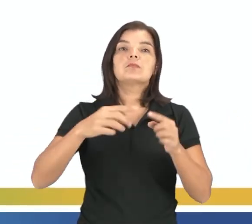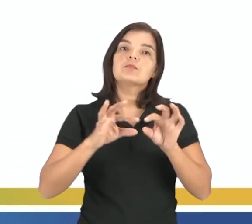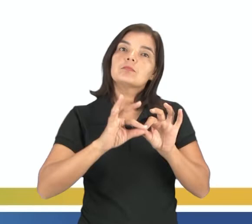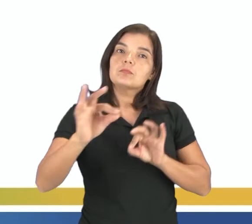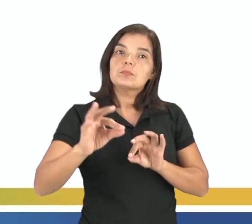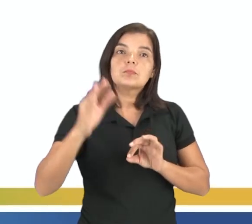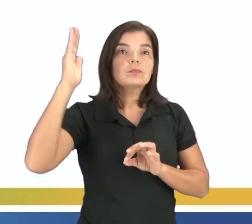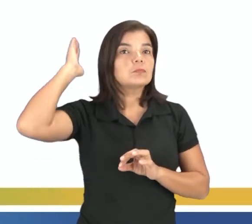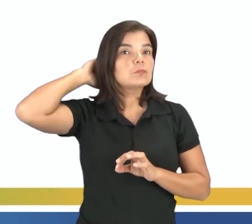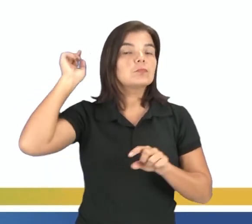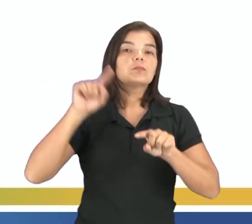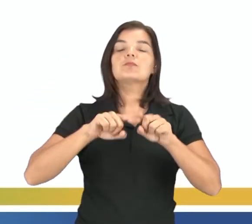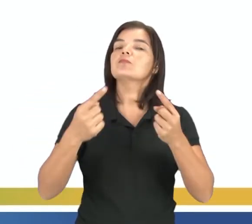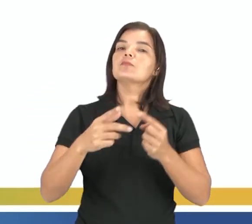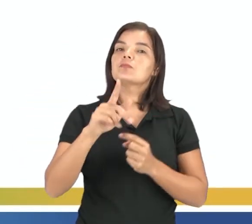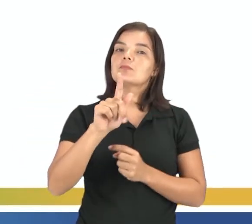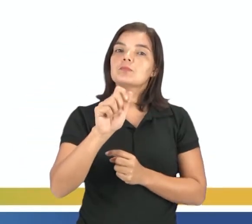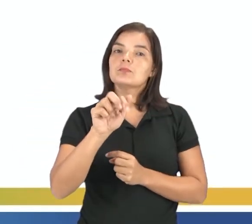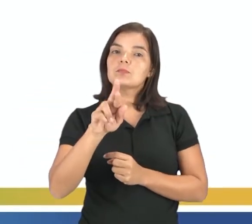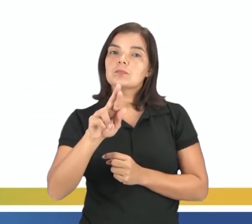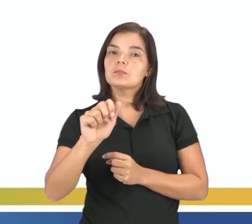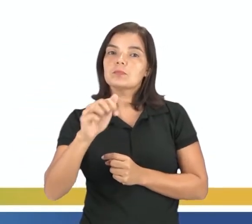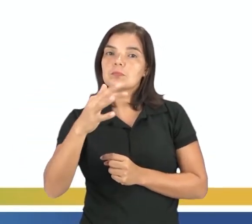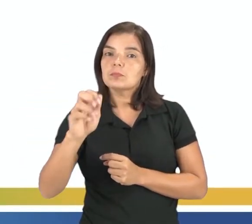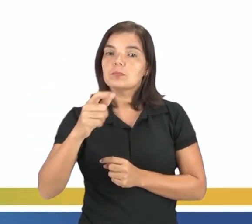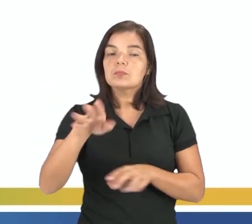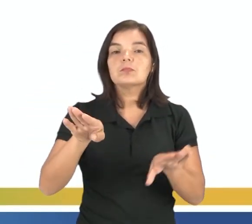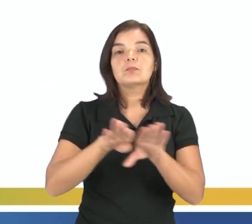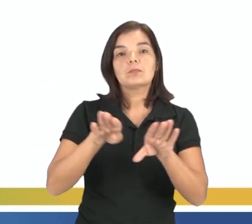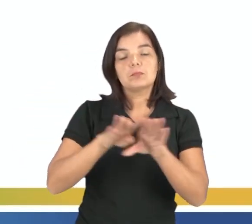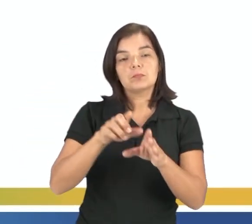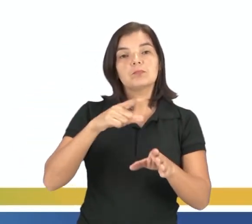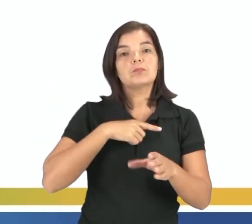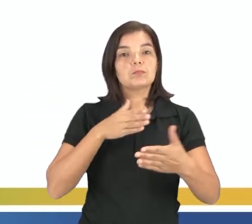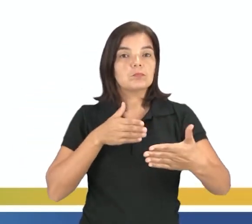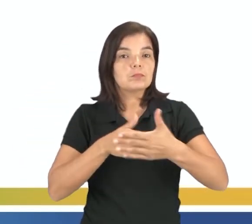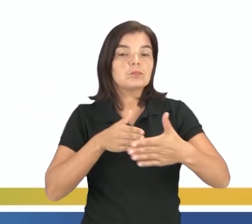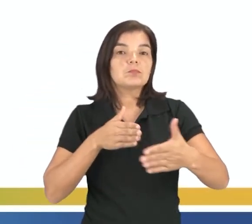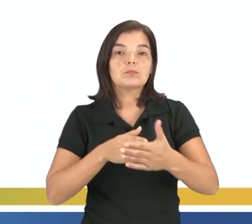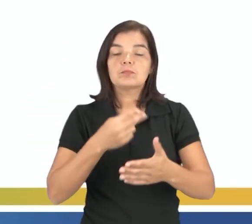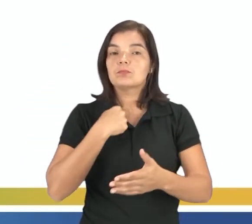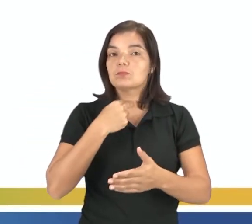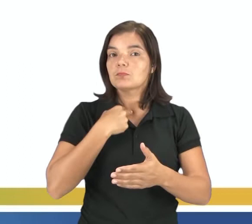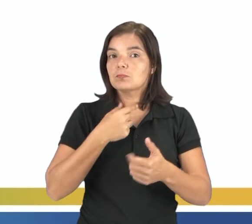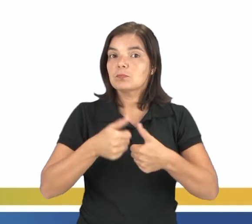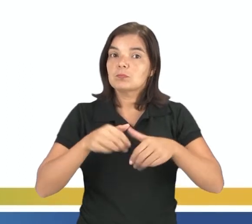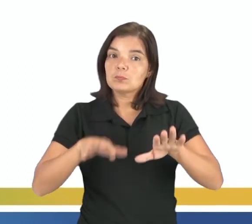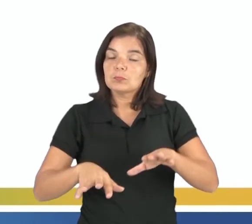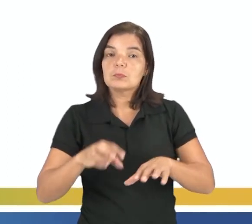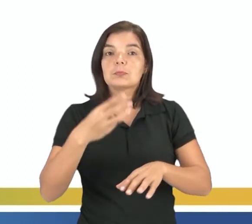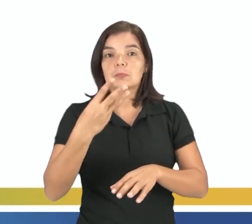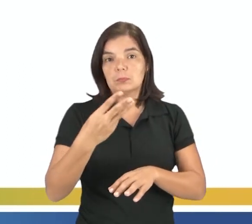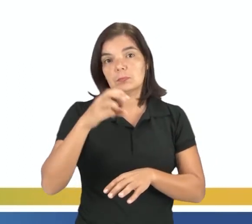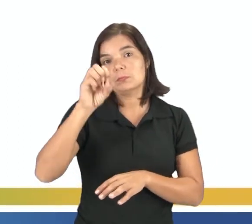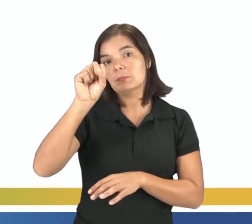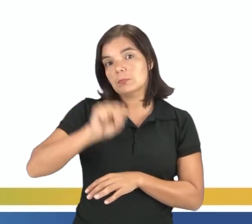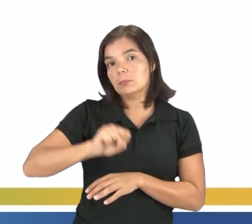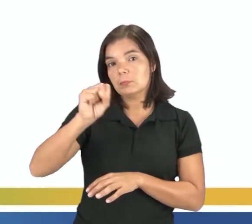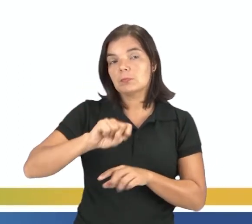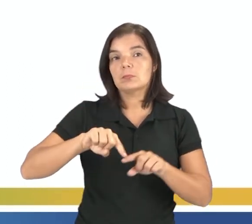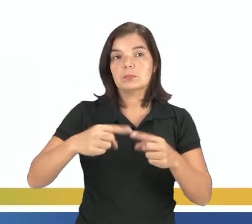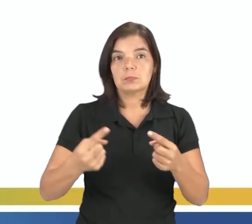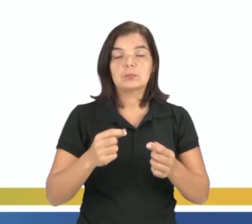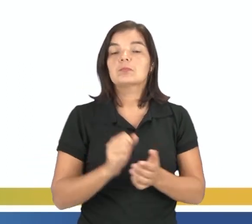de fundo e o garrafão ali, onde também tem a área restrita lá, que o jogador não pode ficar mais de 3 segundos, né,